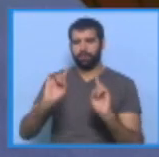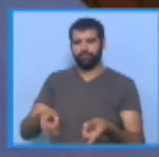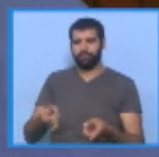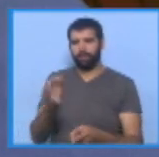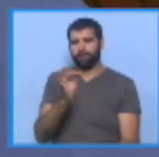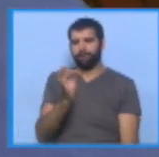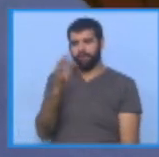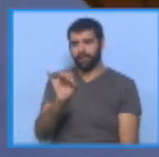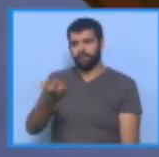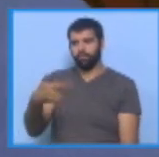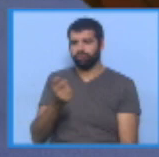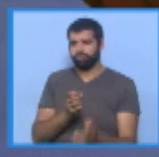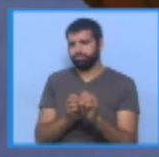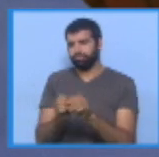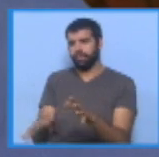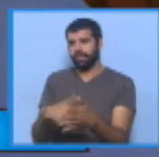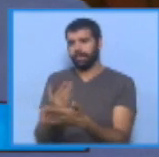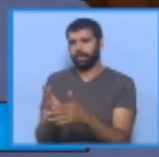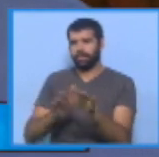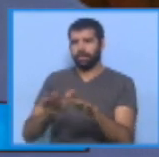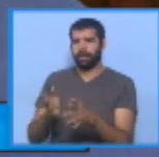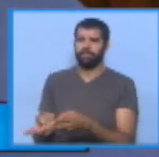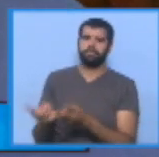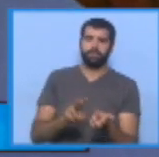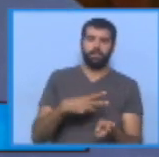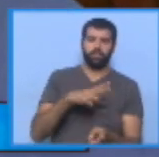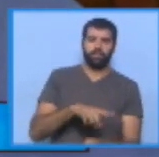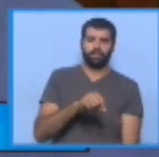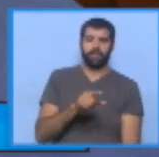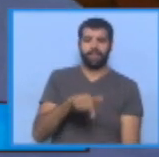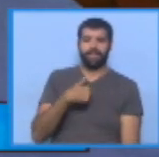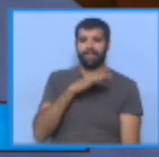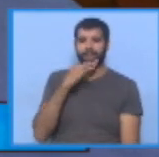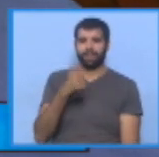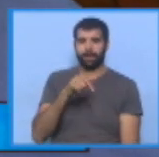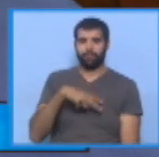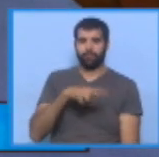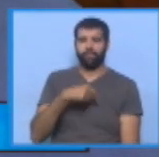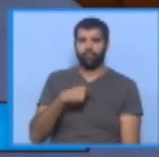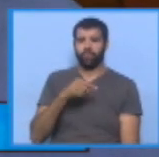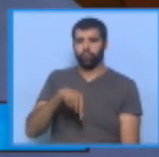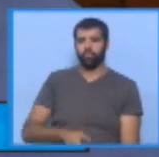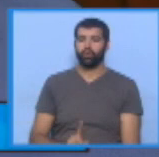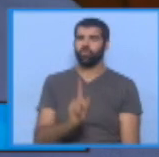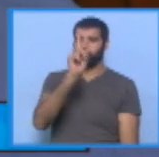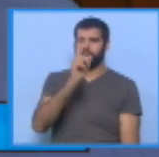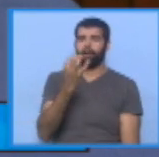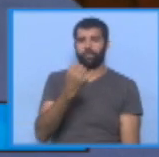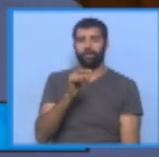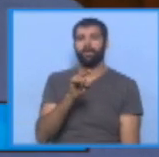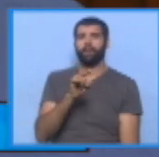e espalhou-se na Itália, depois veio também para Portugal. Curiosamente, em Portugal foi do sul para norte e, claro, implantou-se